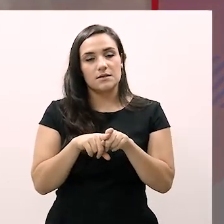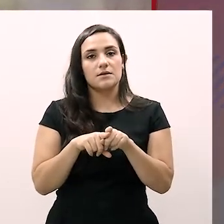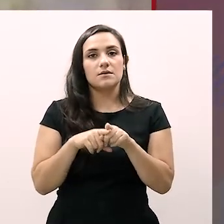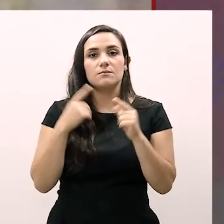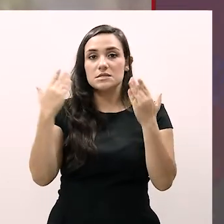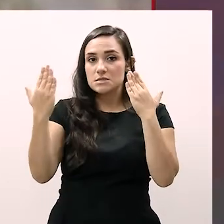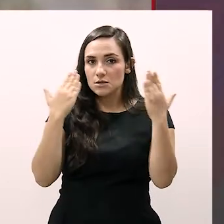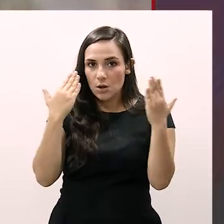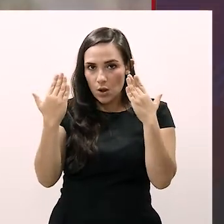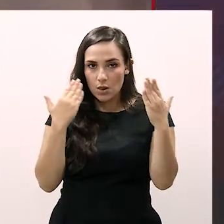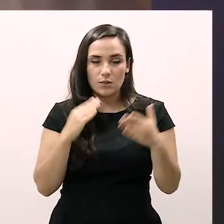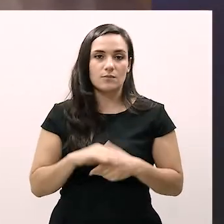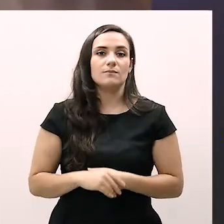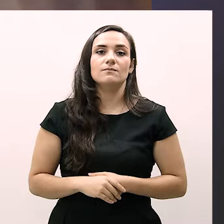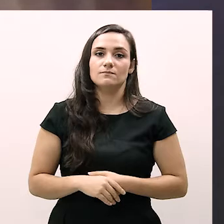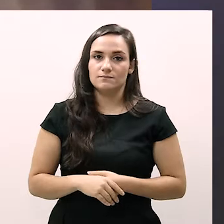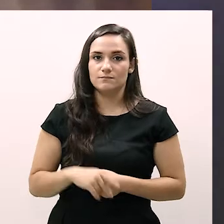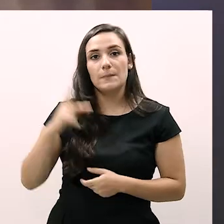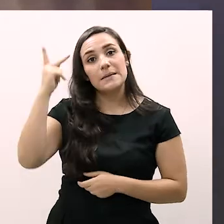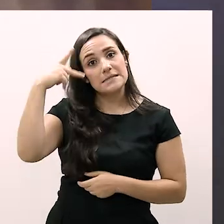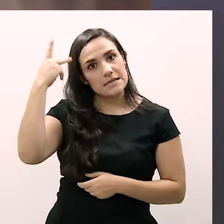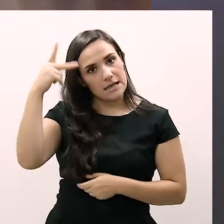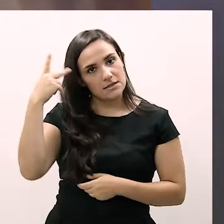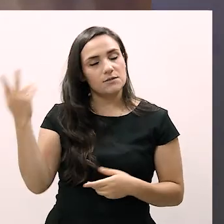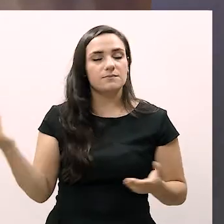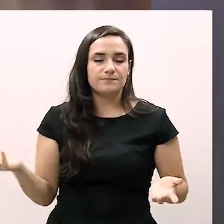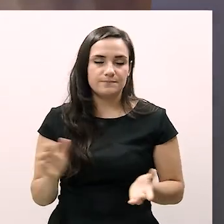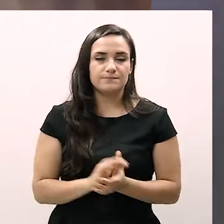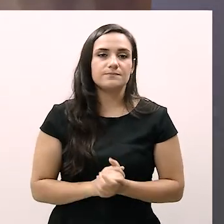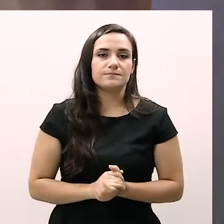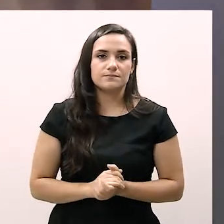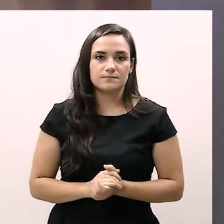Claro que nós transformamos pacientes muito graves em pacientes